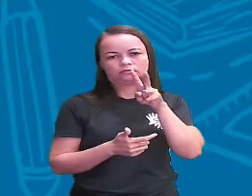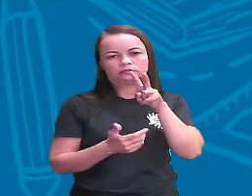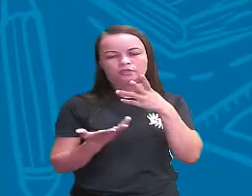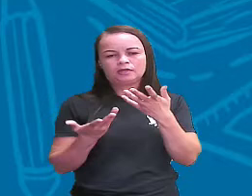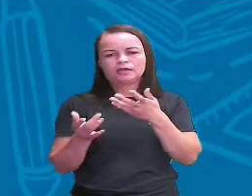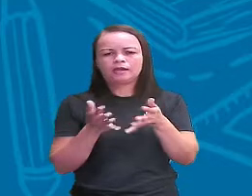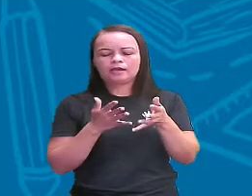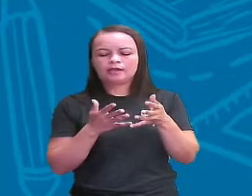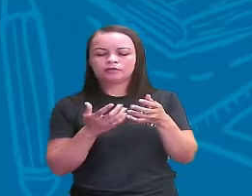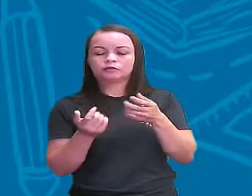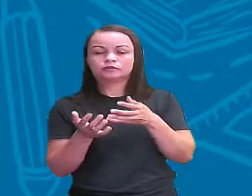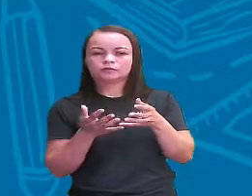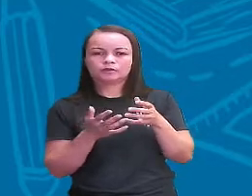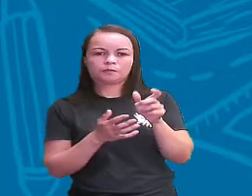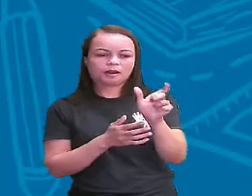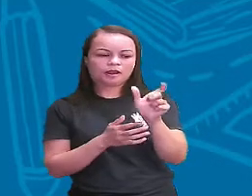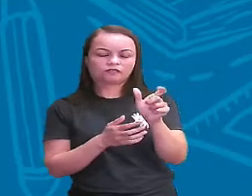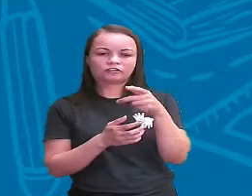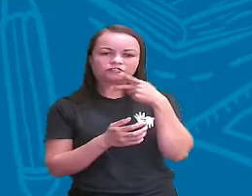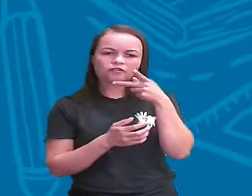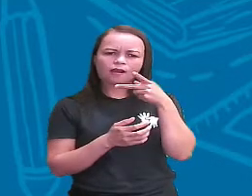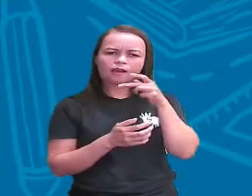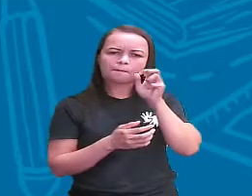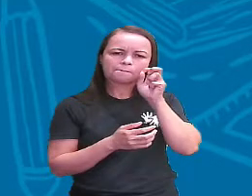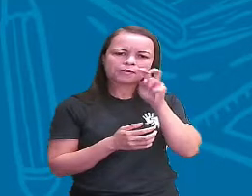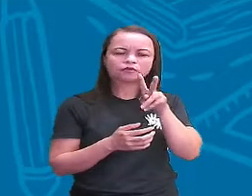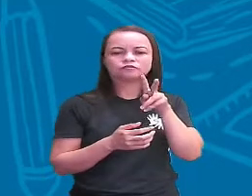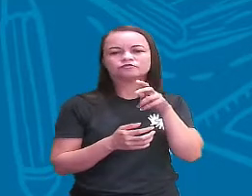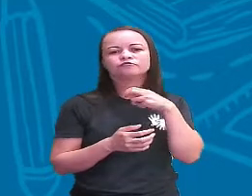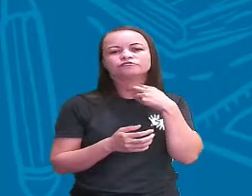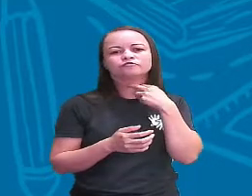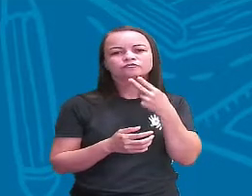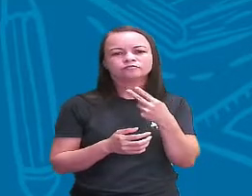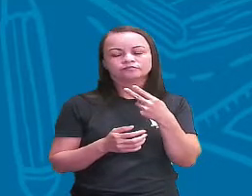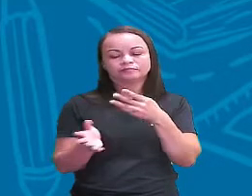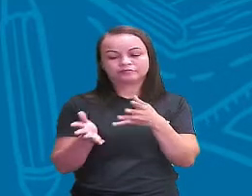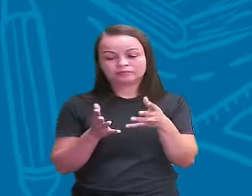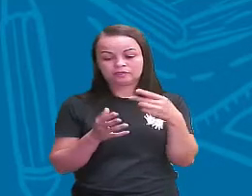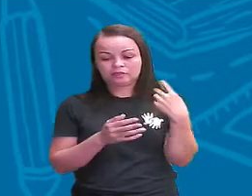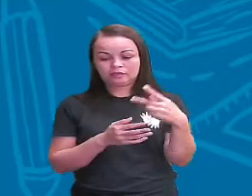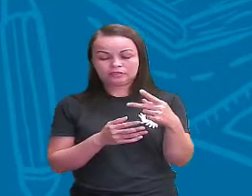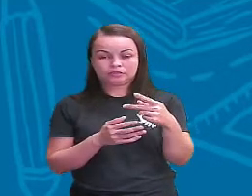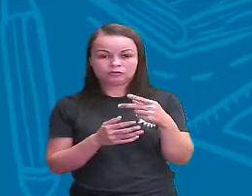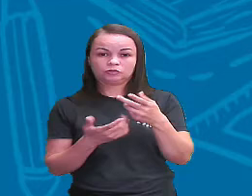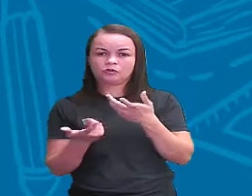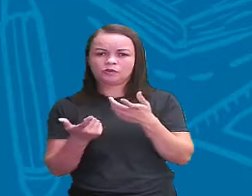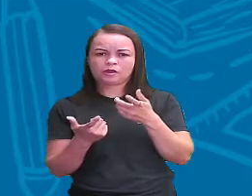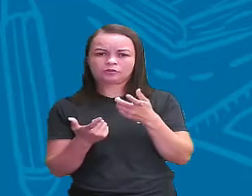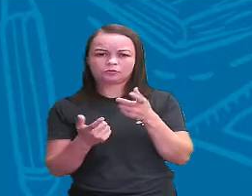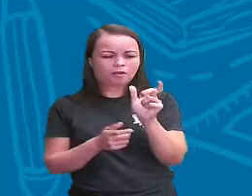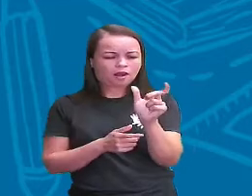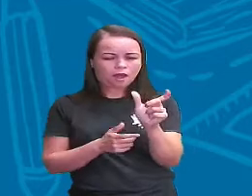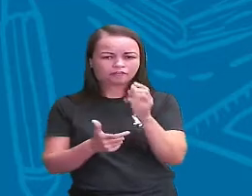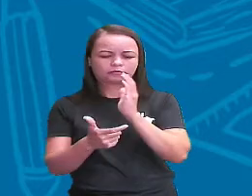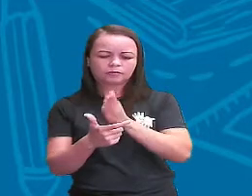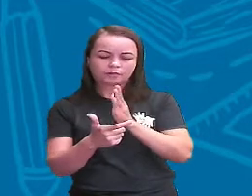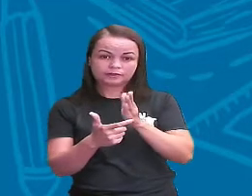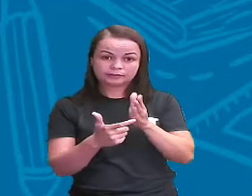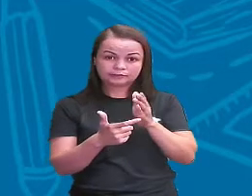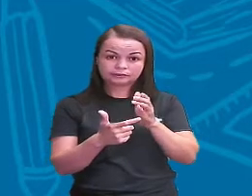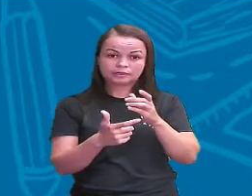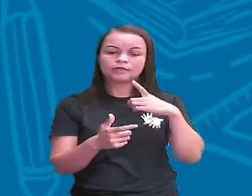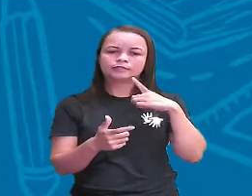gente pronuncia com maior intensidade, com maior força. Todas as palavras têm uma sílaba que é